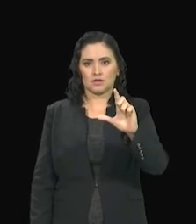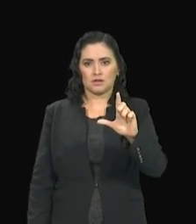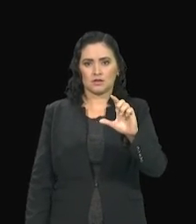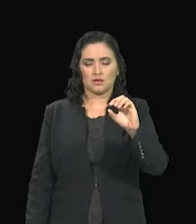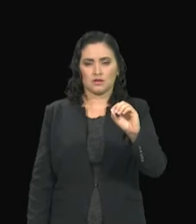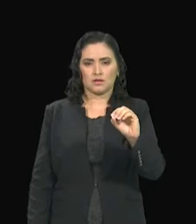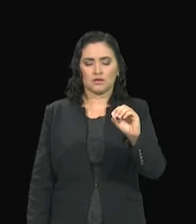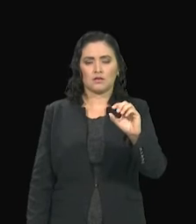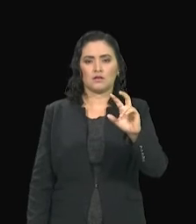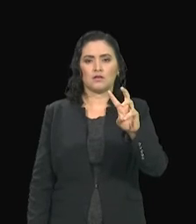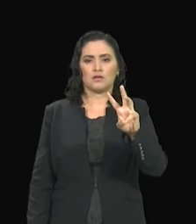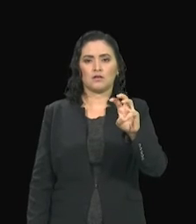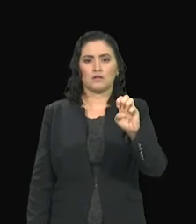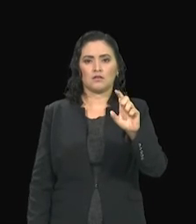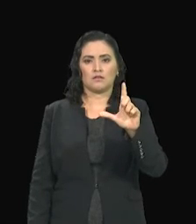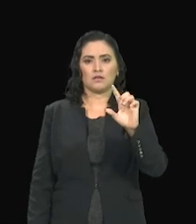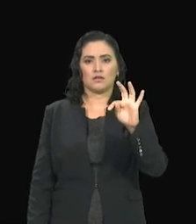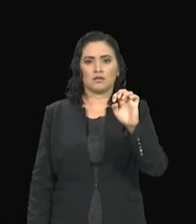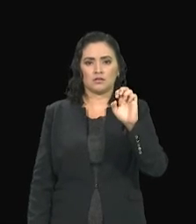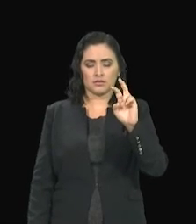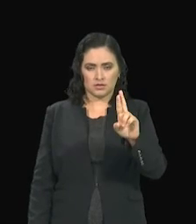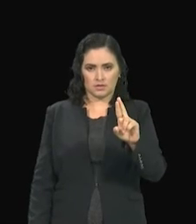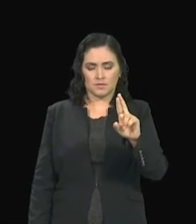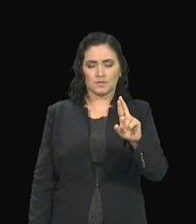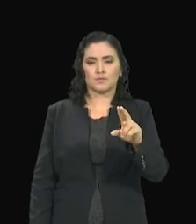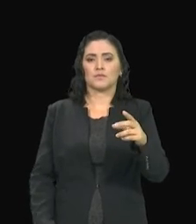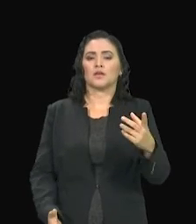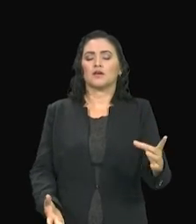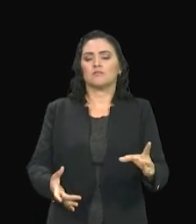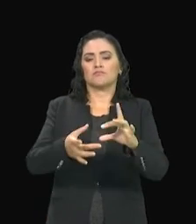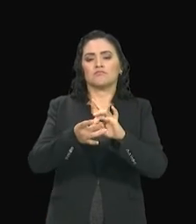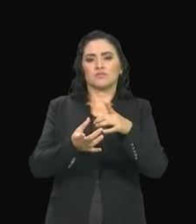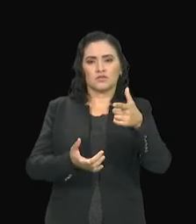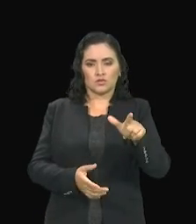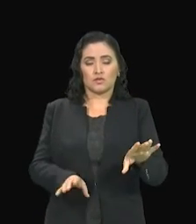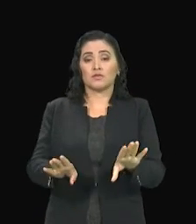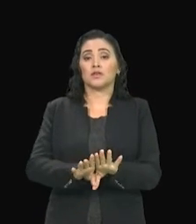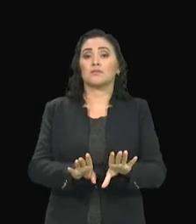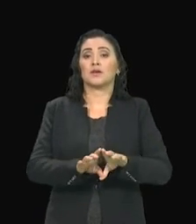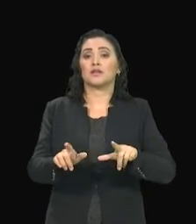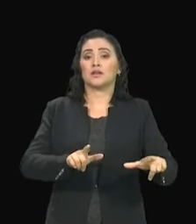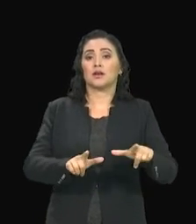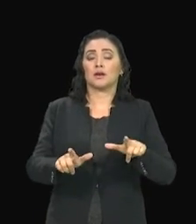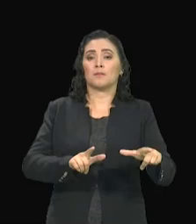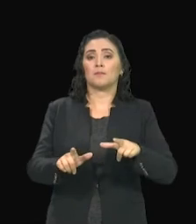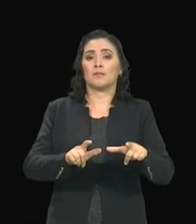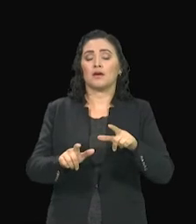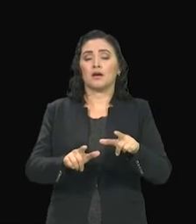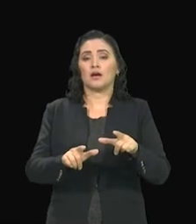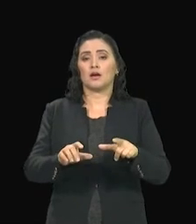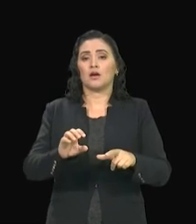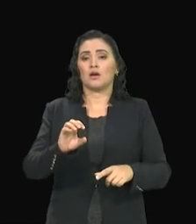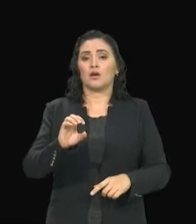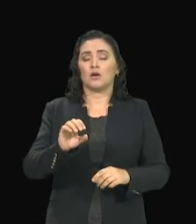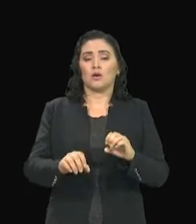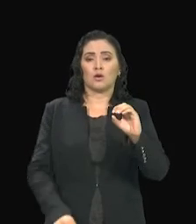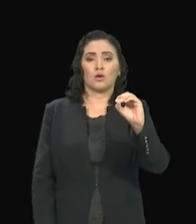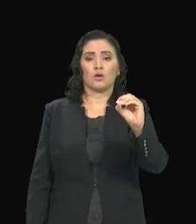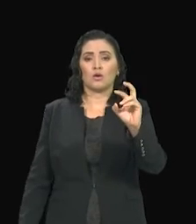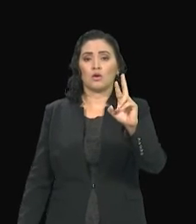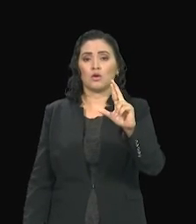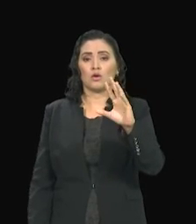Timon o serviço de ortopedia, que também era um grande anseio. Como o Hospital Alarico Pacheco hoje já tem